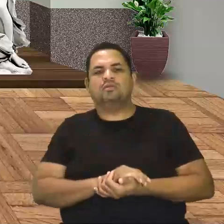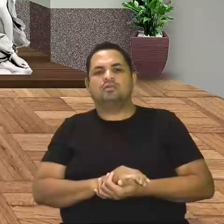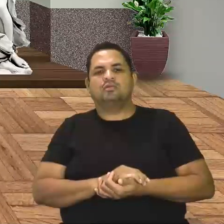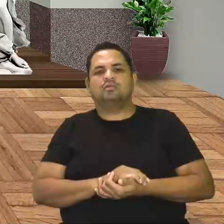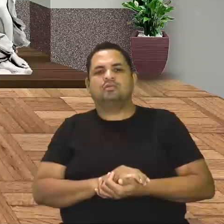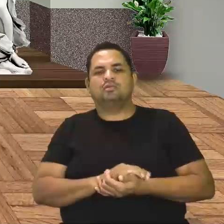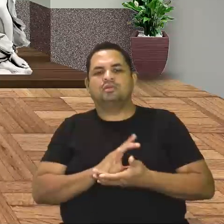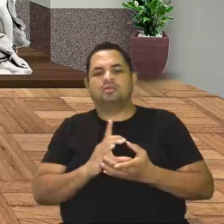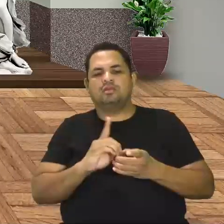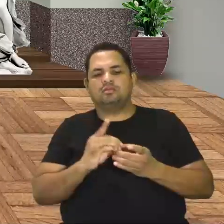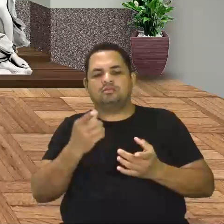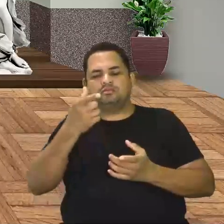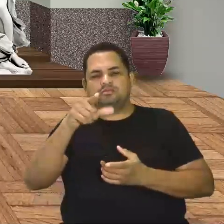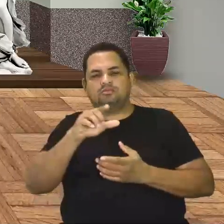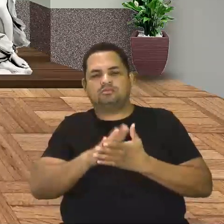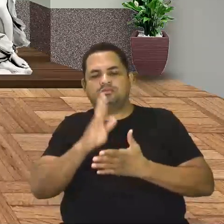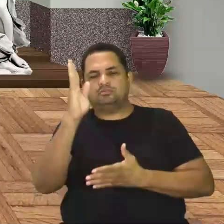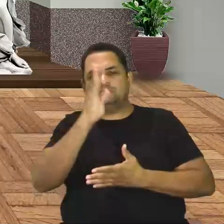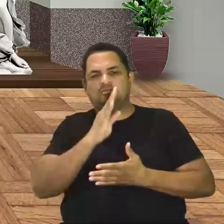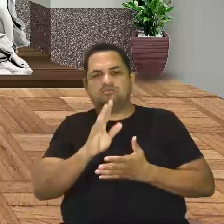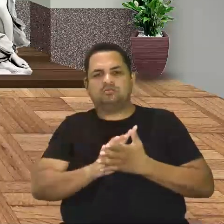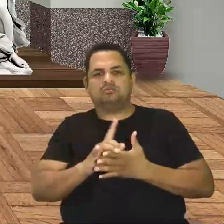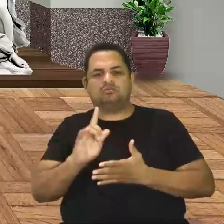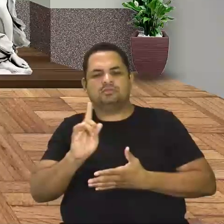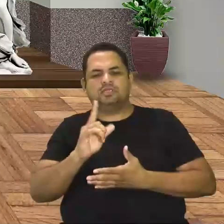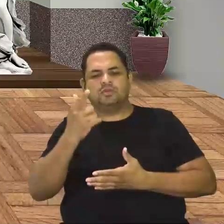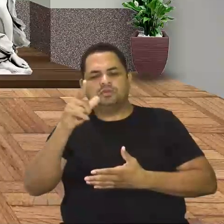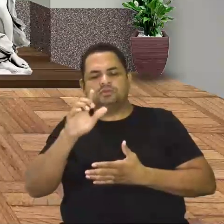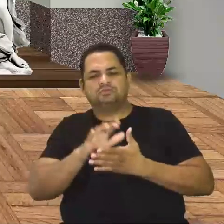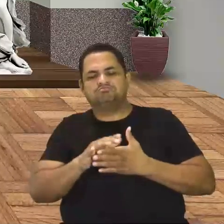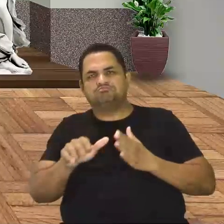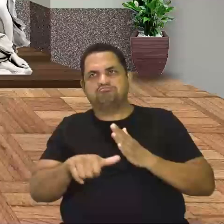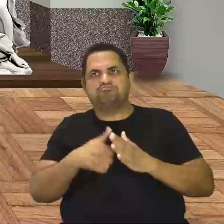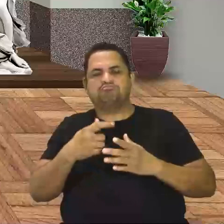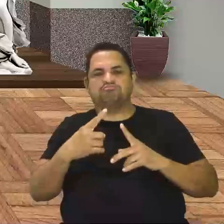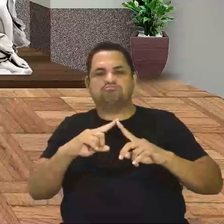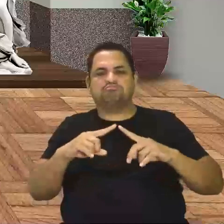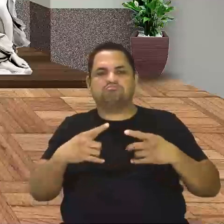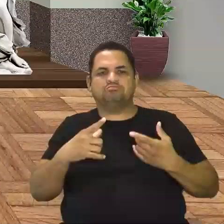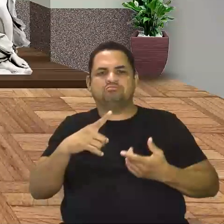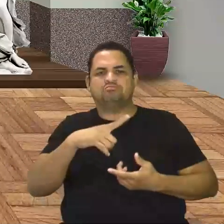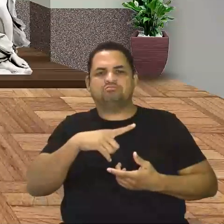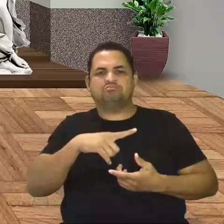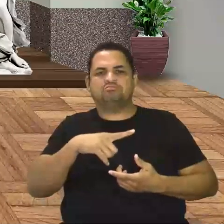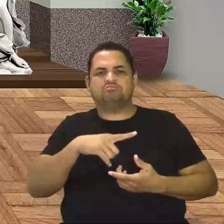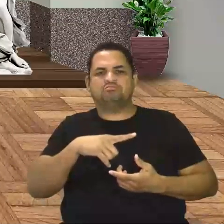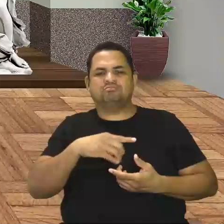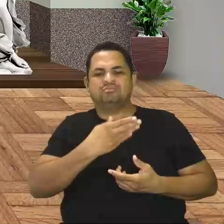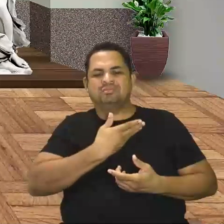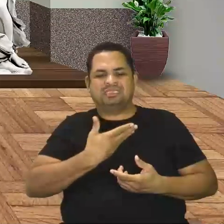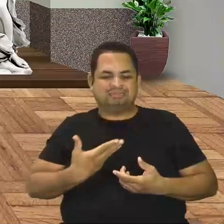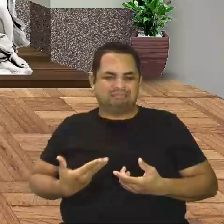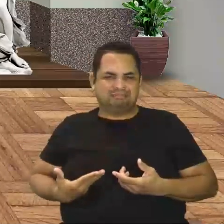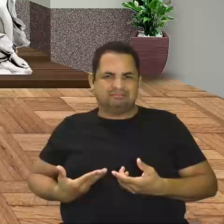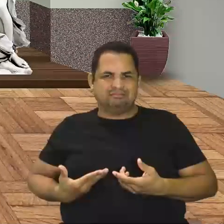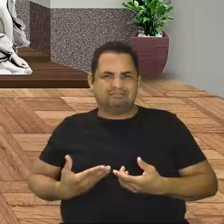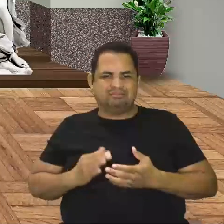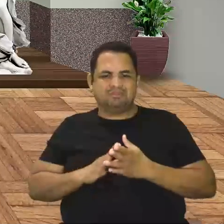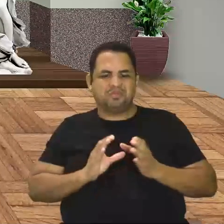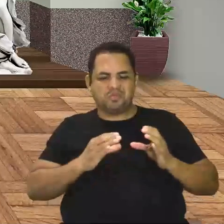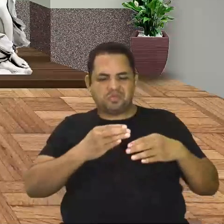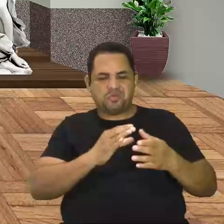A redemocratização do Brasil. Não foi conseguida no primeiro momento. No primeiro momento, ainda temos um presidente eleito pelo